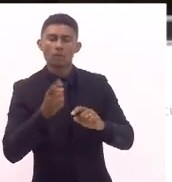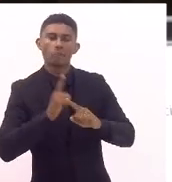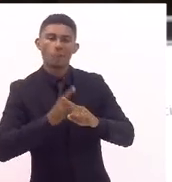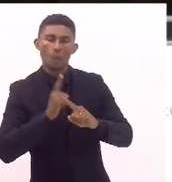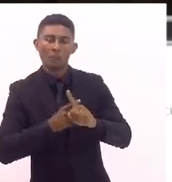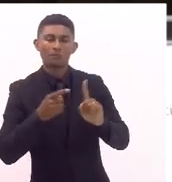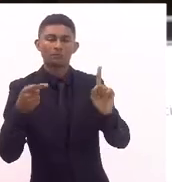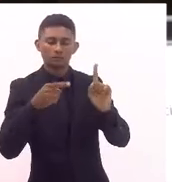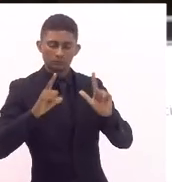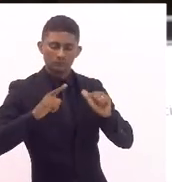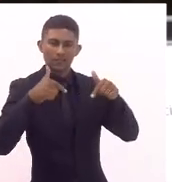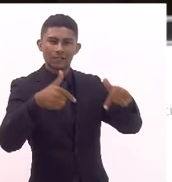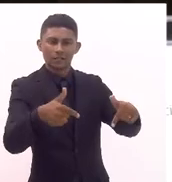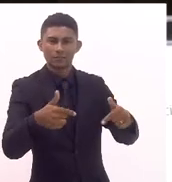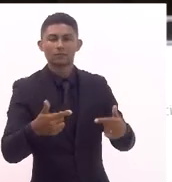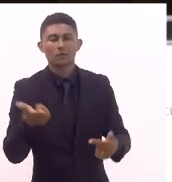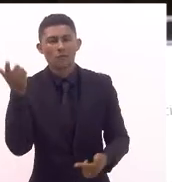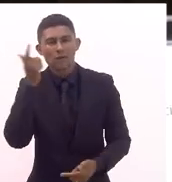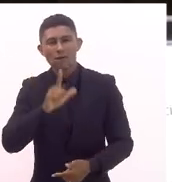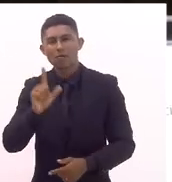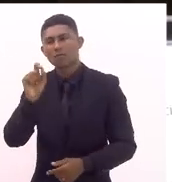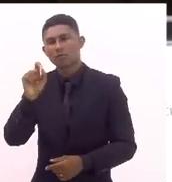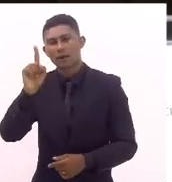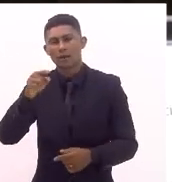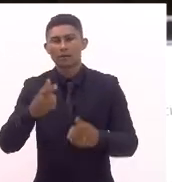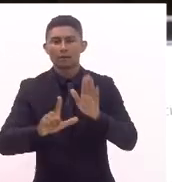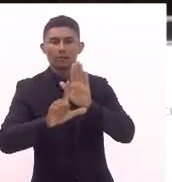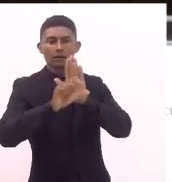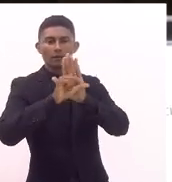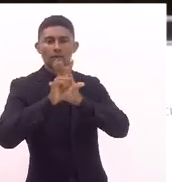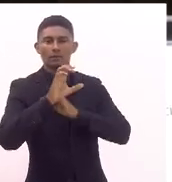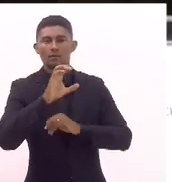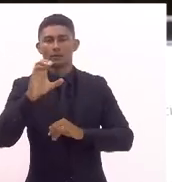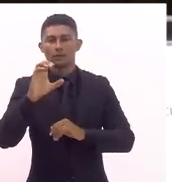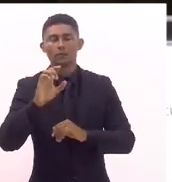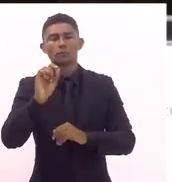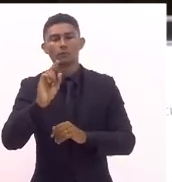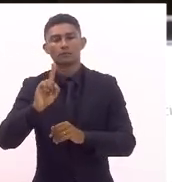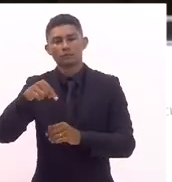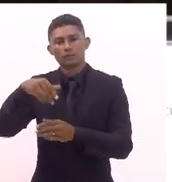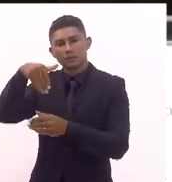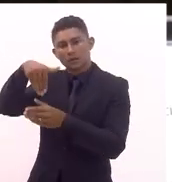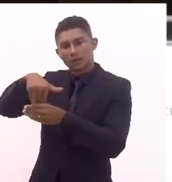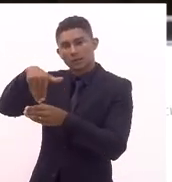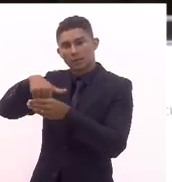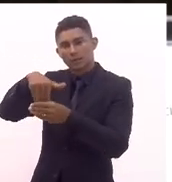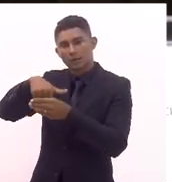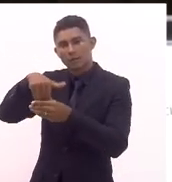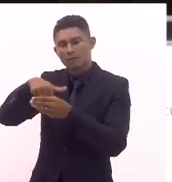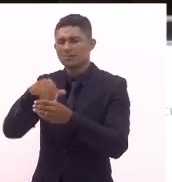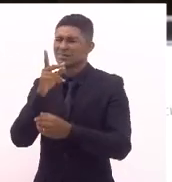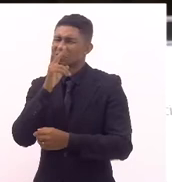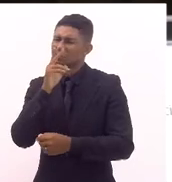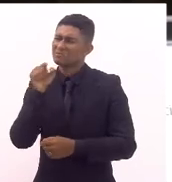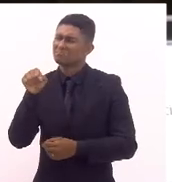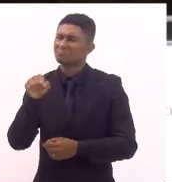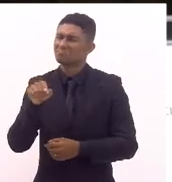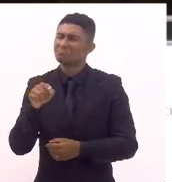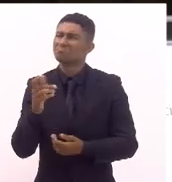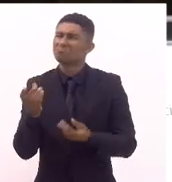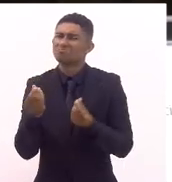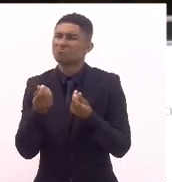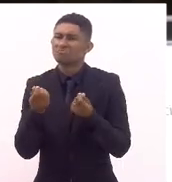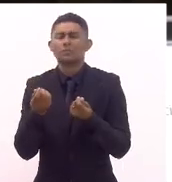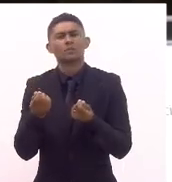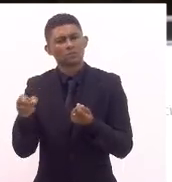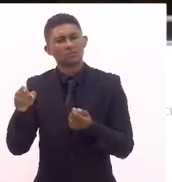iniciativa com uma dela que é a questão da cota racial nas eleições parece que isso não faz diferença mas faz